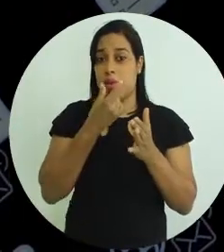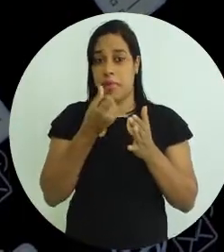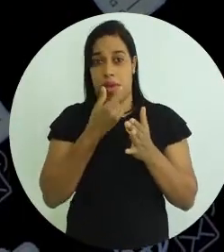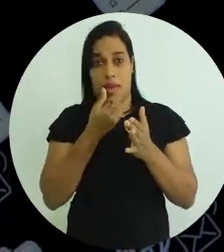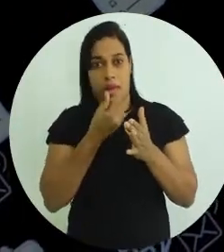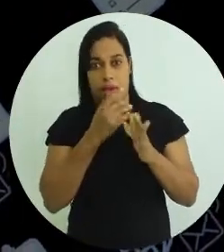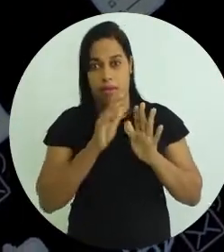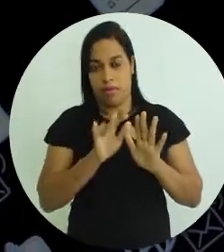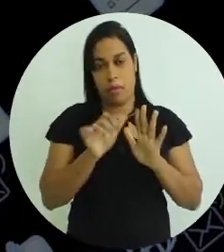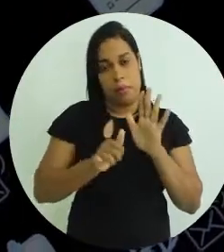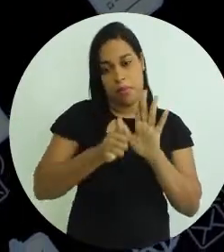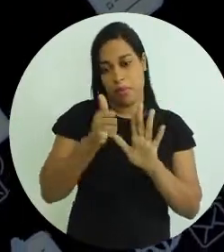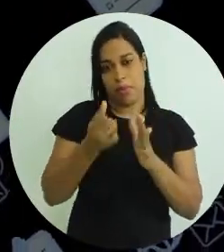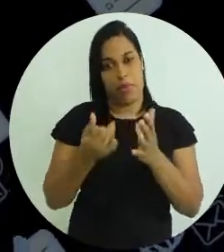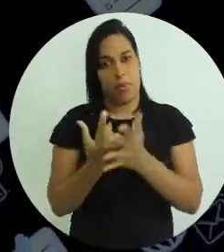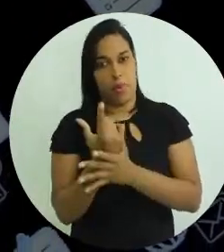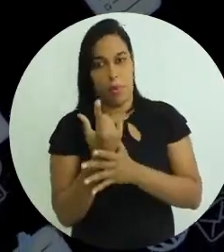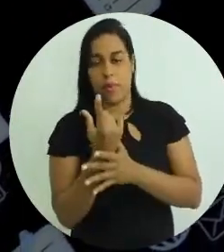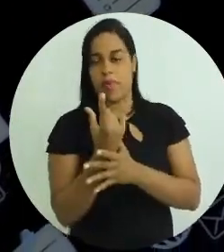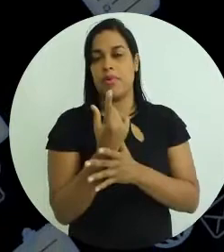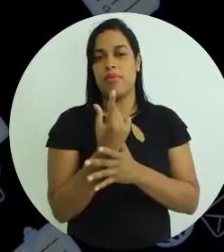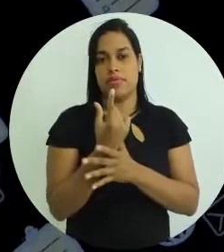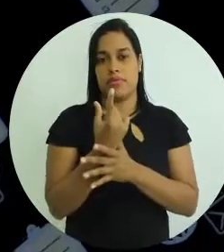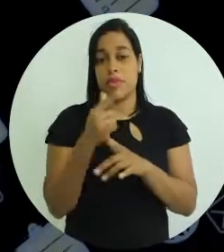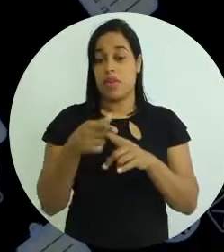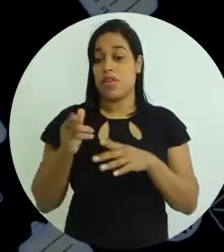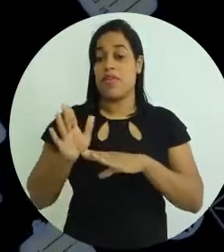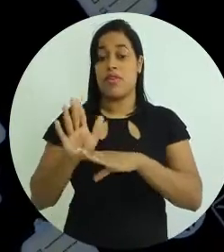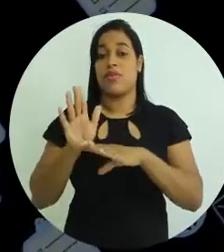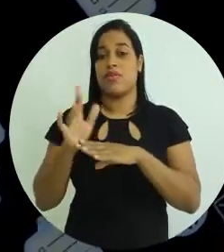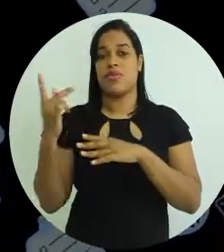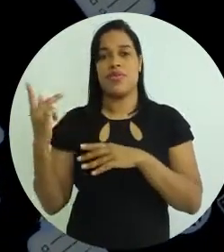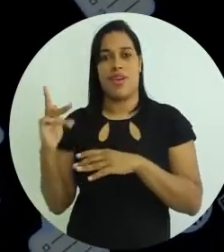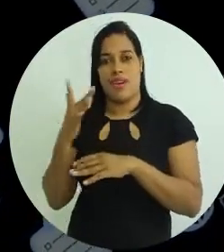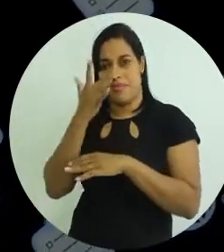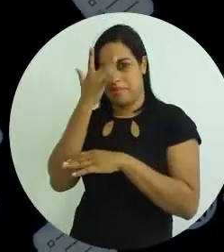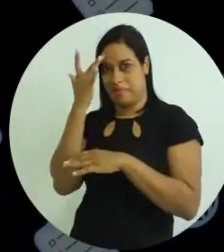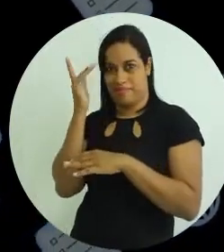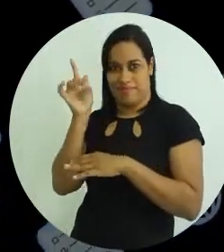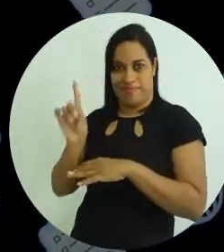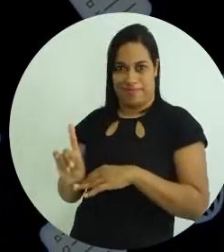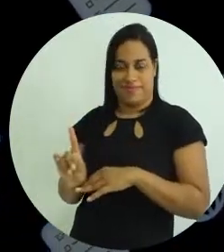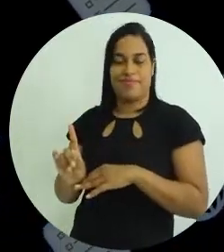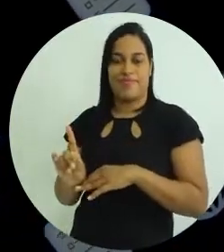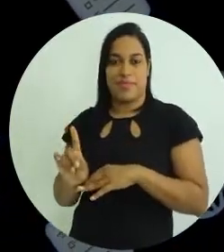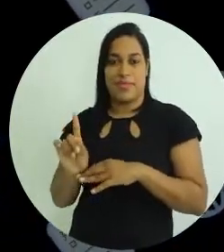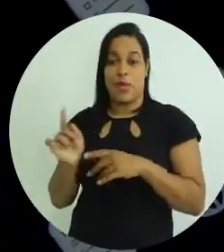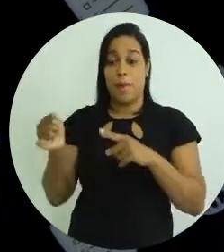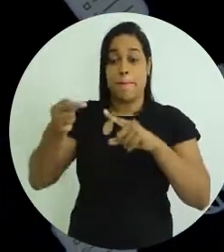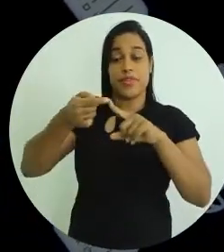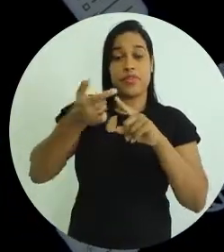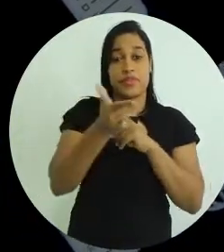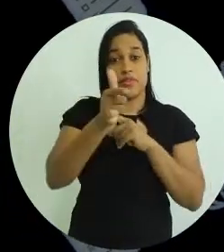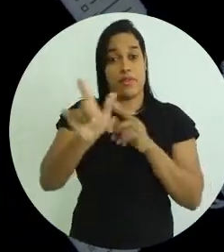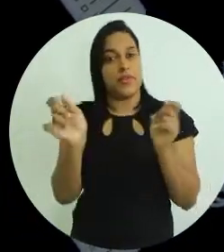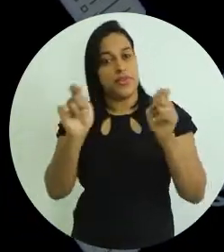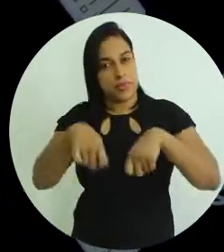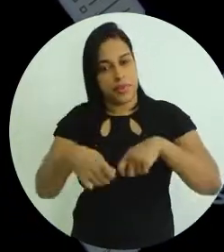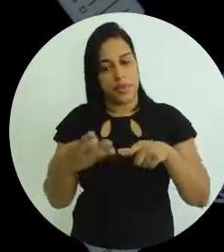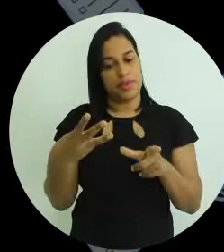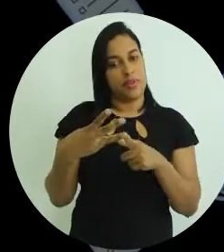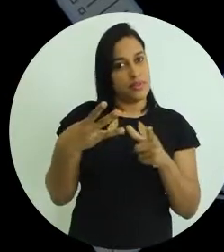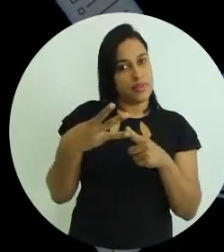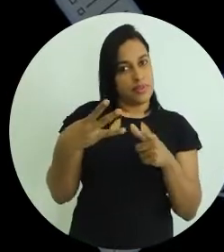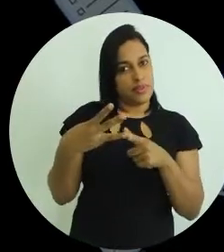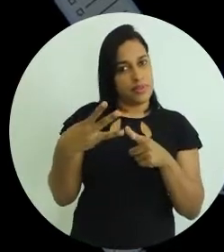pode disparar um pedido de compra automático. Mas e quem vai ajudar o farmacêutico? Esse, gente, é o objetivo da nossa próxima competência, que é a competência